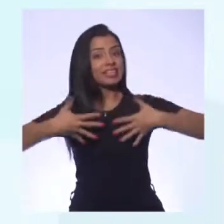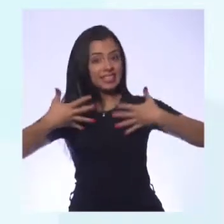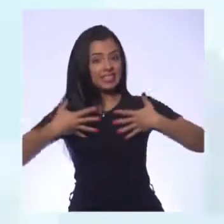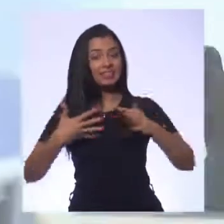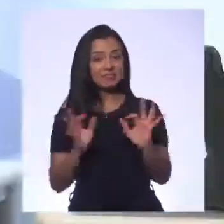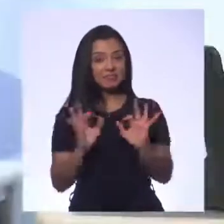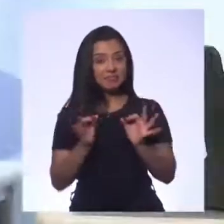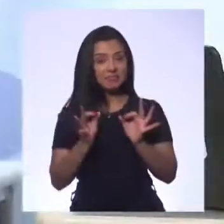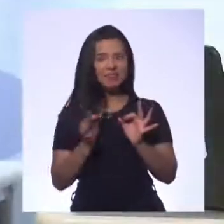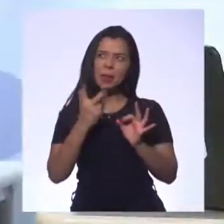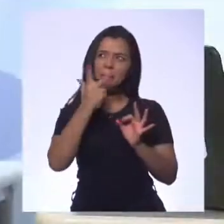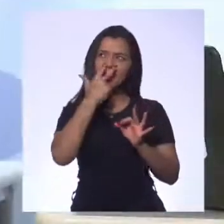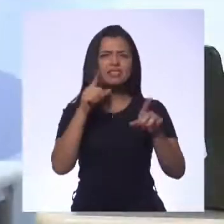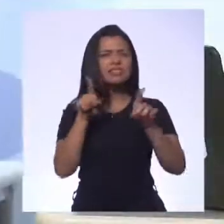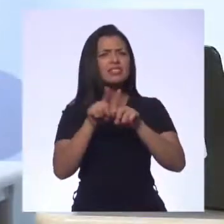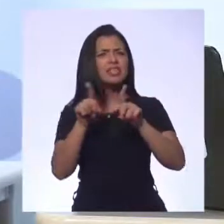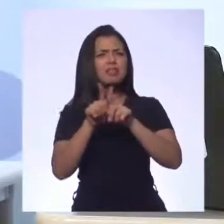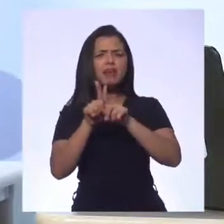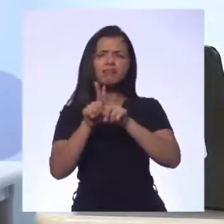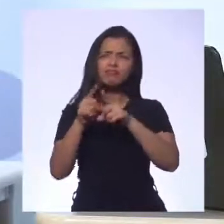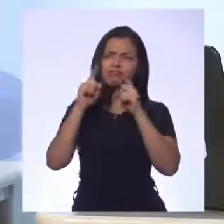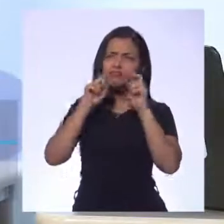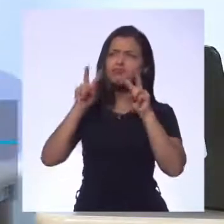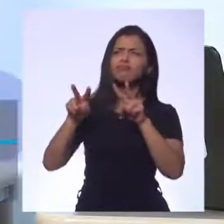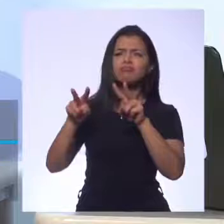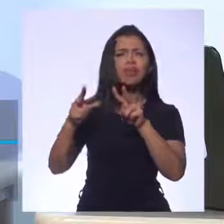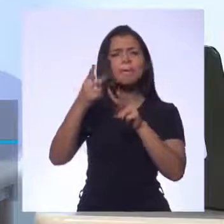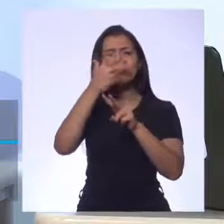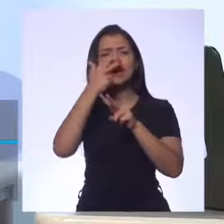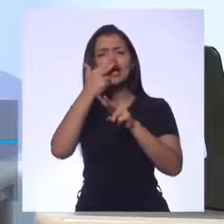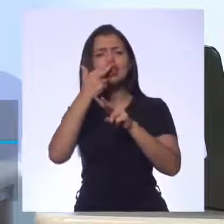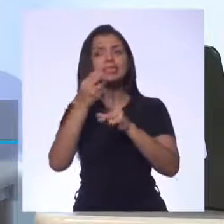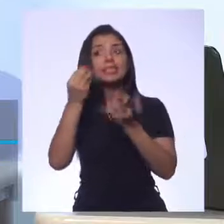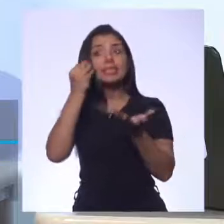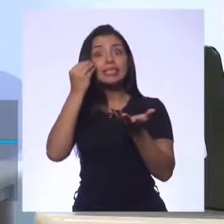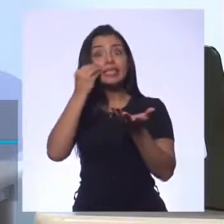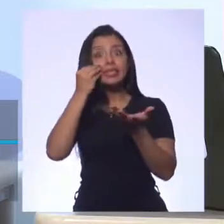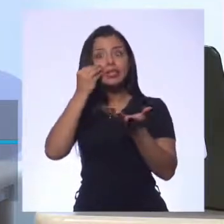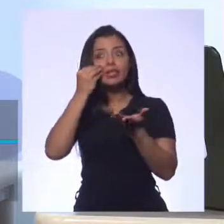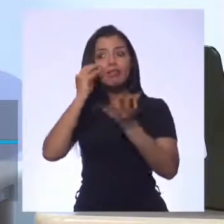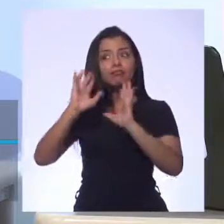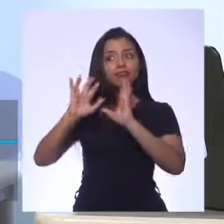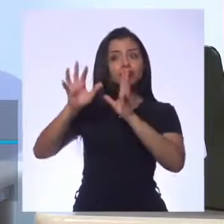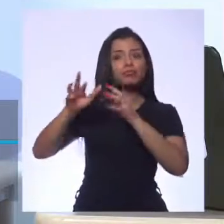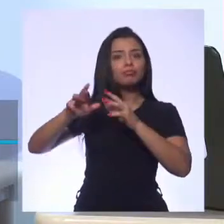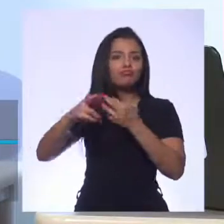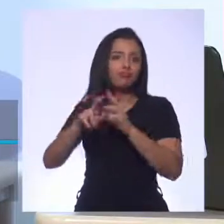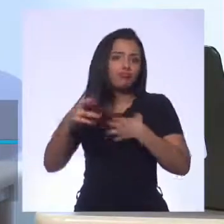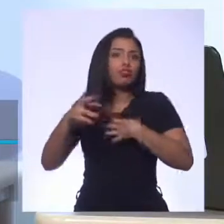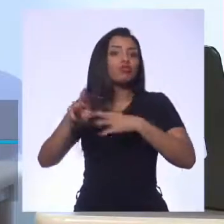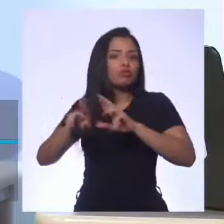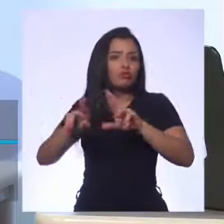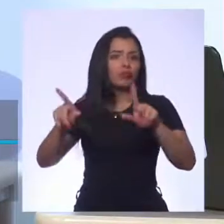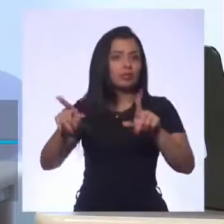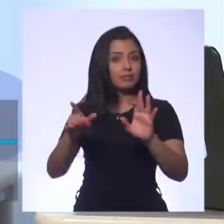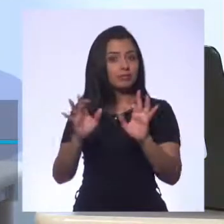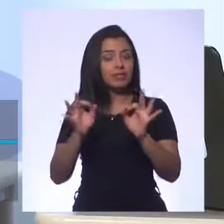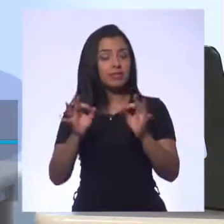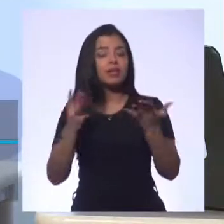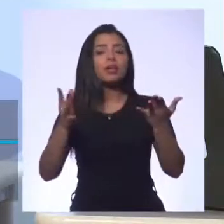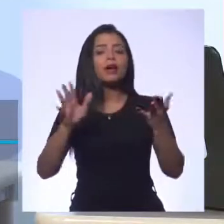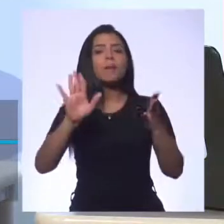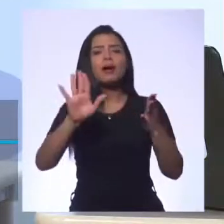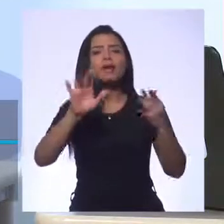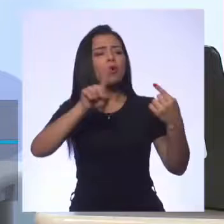pouco assim, em cima no ar, o menino jogando, e foi fazer uma jogada um pouco diferente. Então nós temos essa parte. Então, qual o objetivo